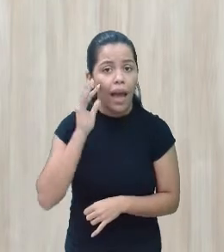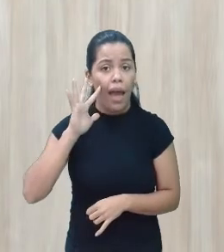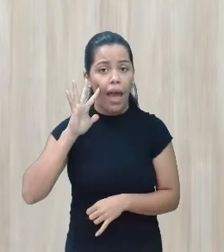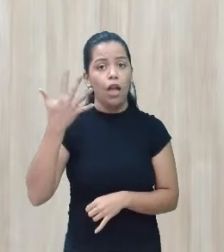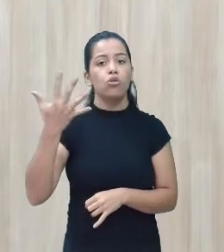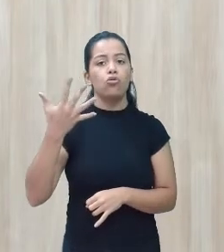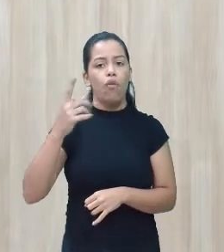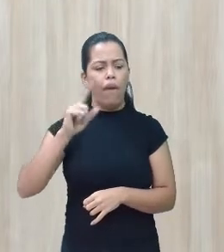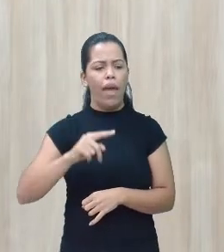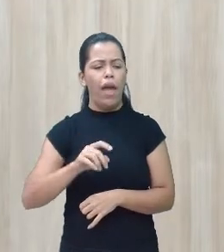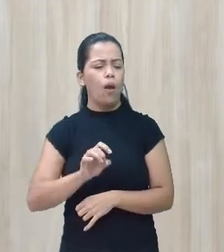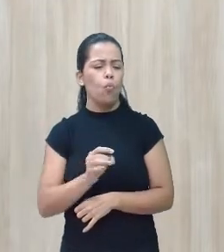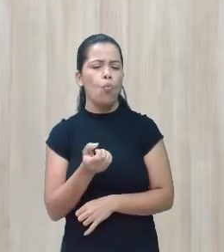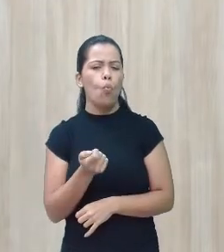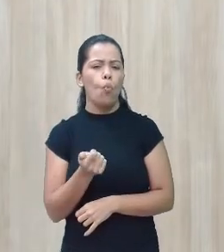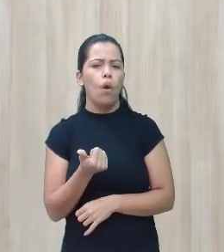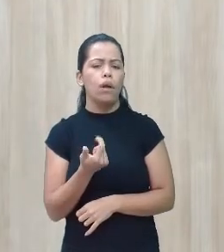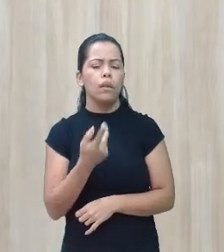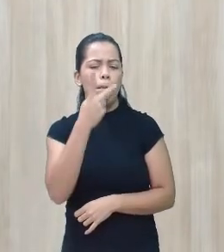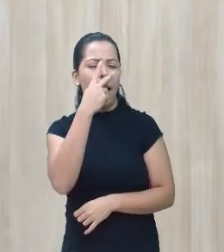web.